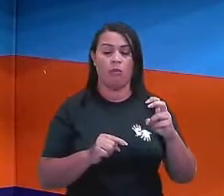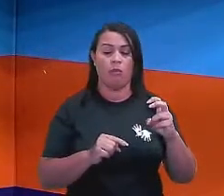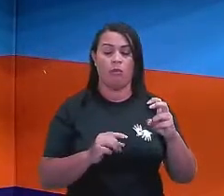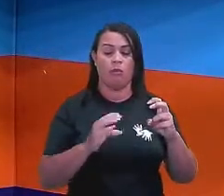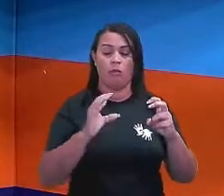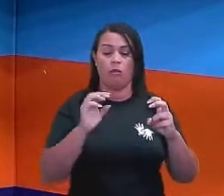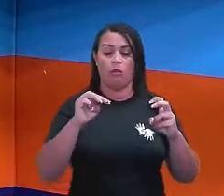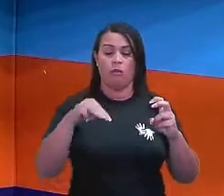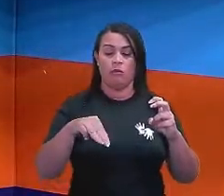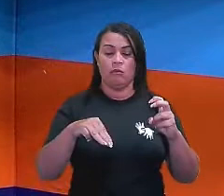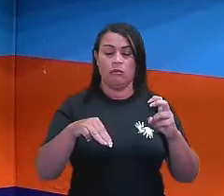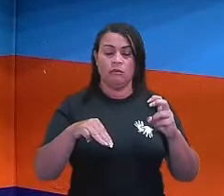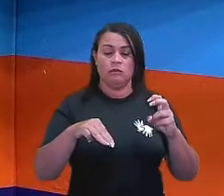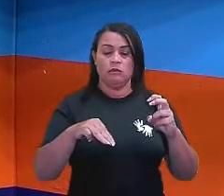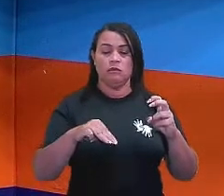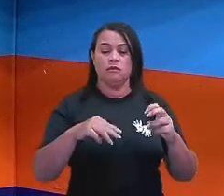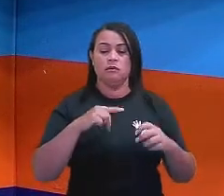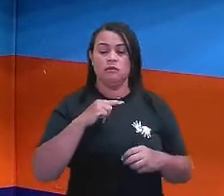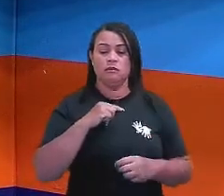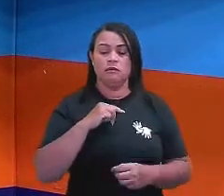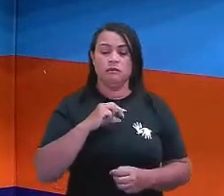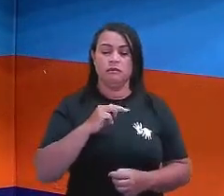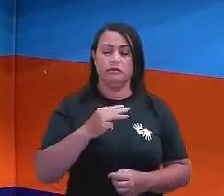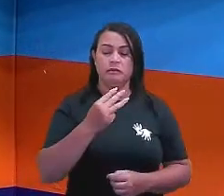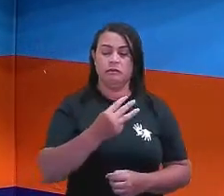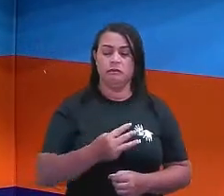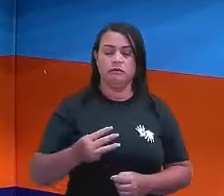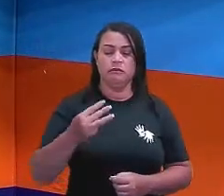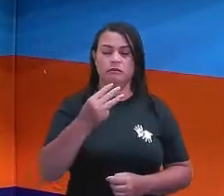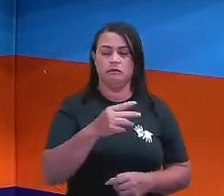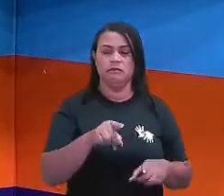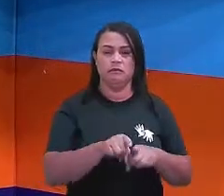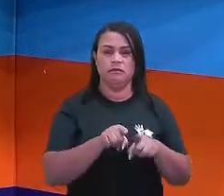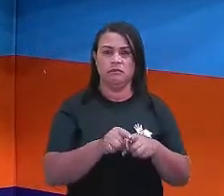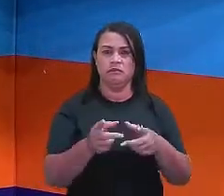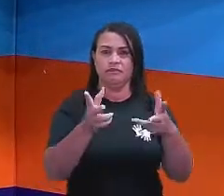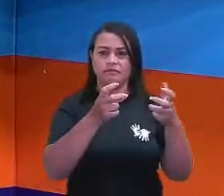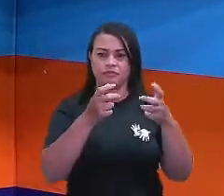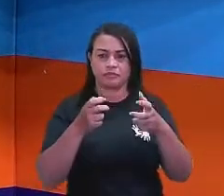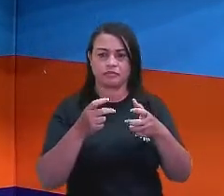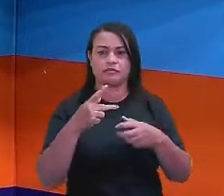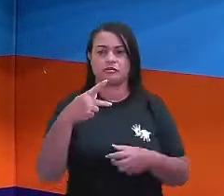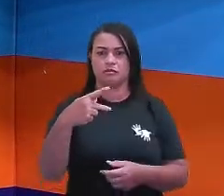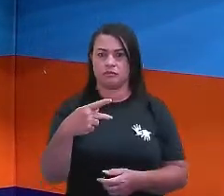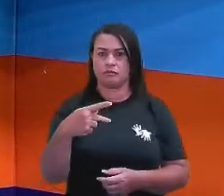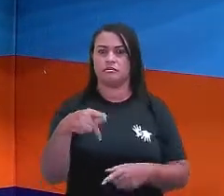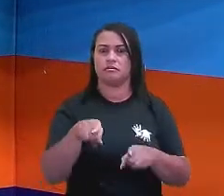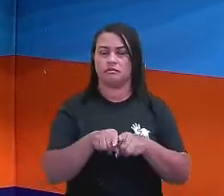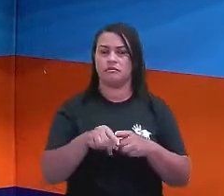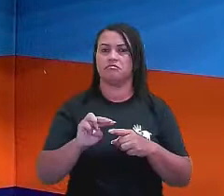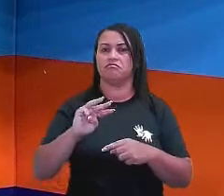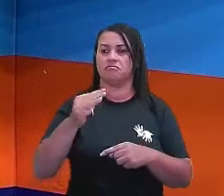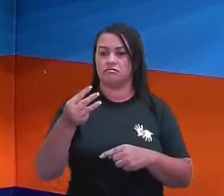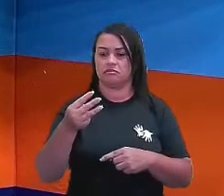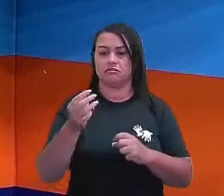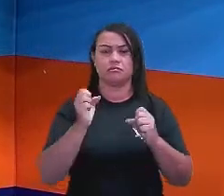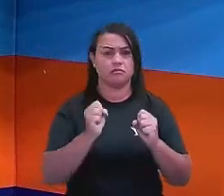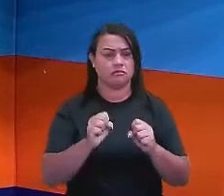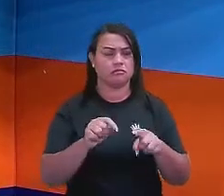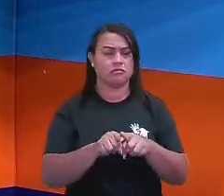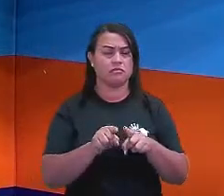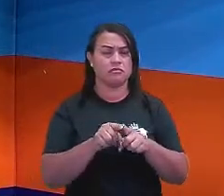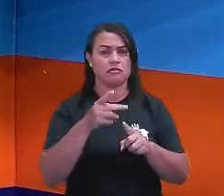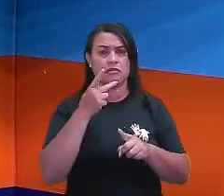problema. Ao triplicar esses lados, percebi que o perímetro também triplicou. Então, eu posso concluir que a área